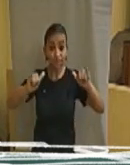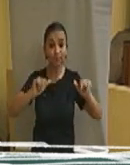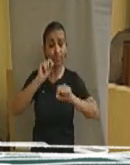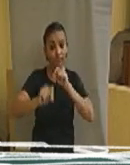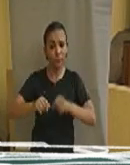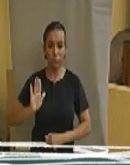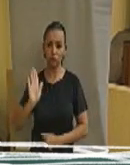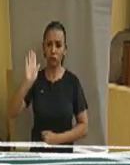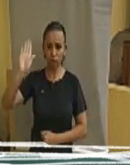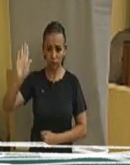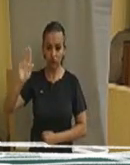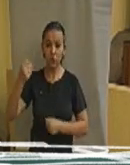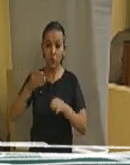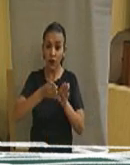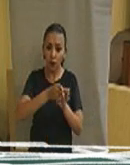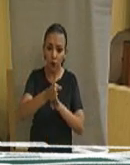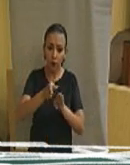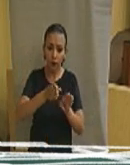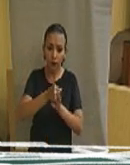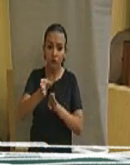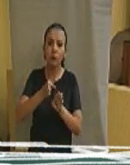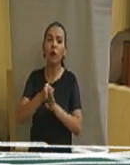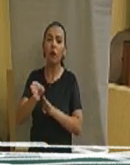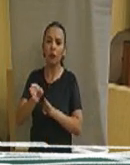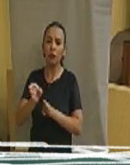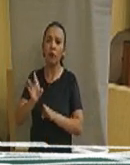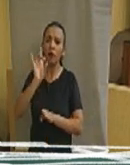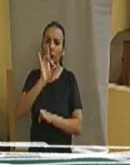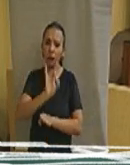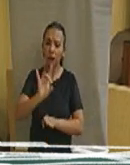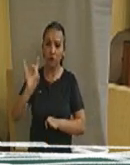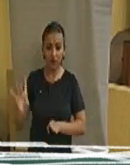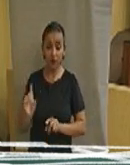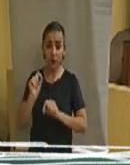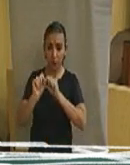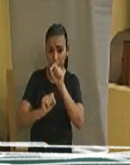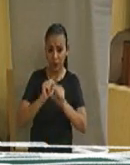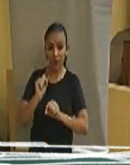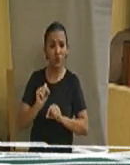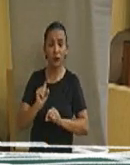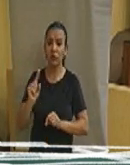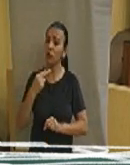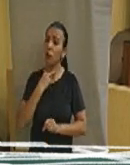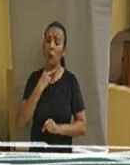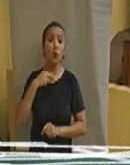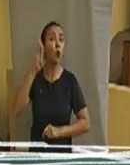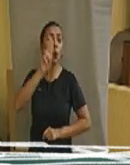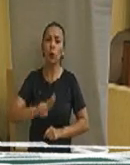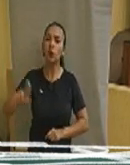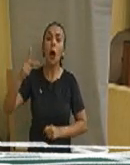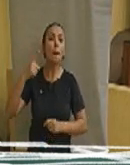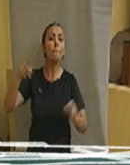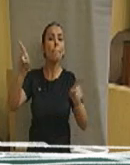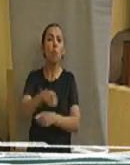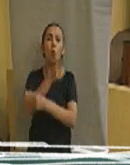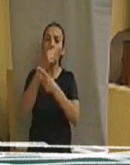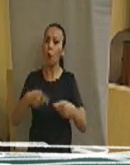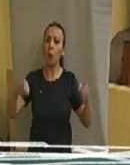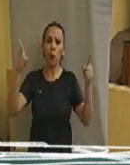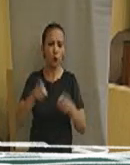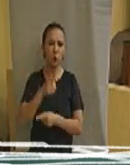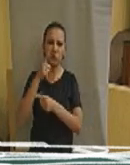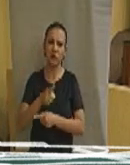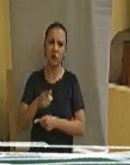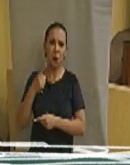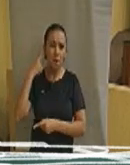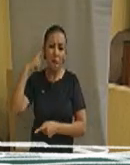devem orientar seus membros e eleitores para que não seja usado instrumentos musicais, aparelhos que emitam